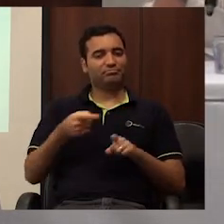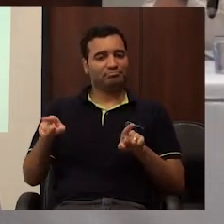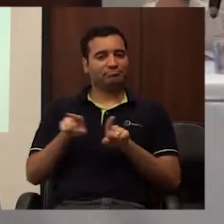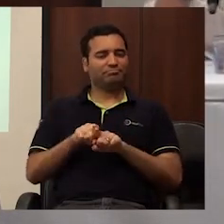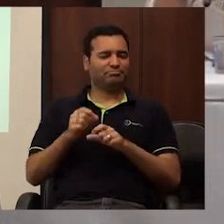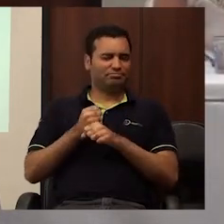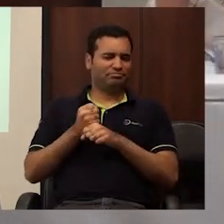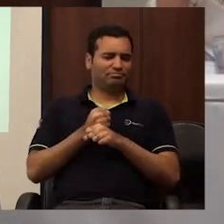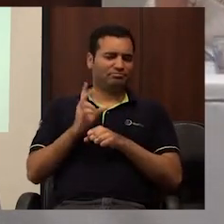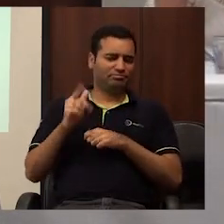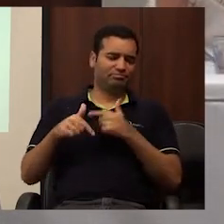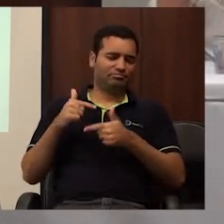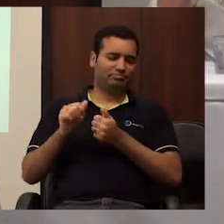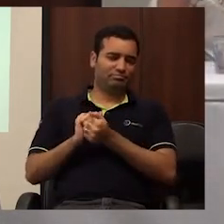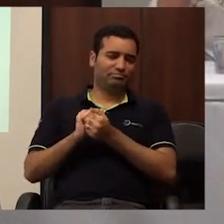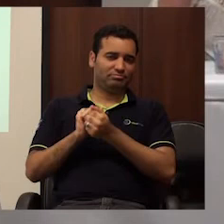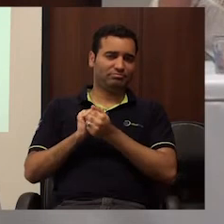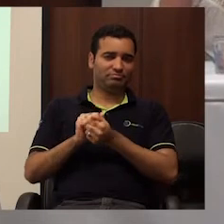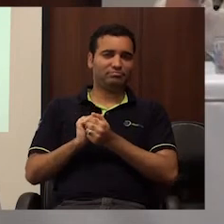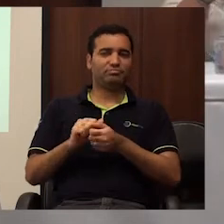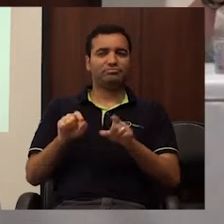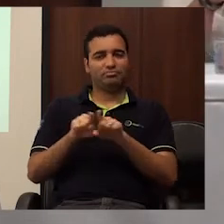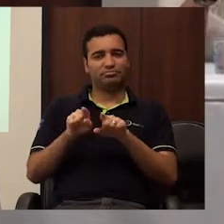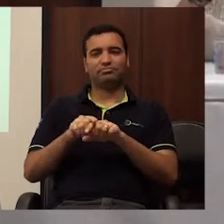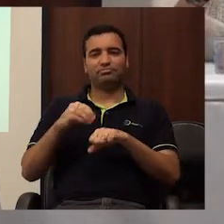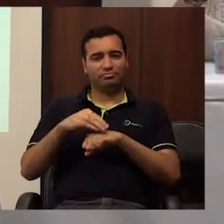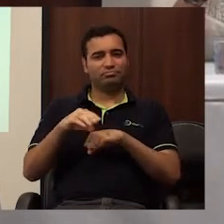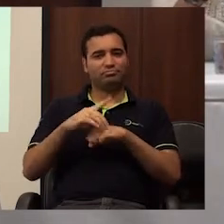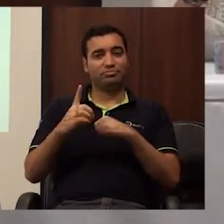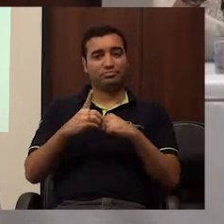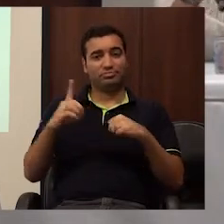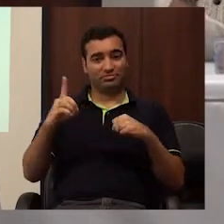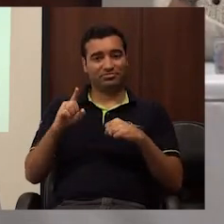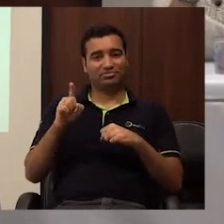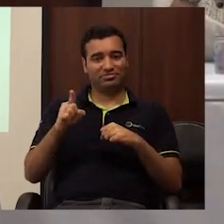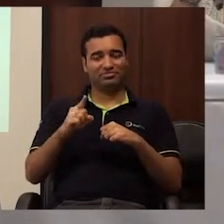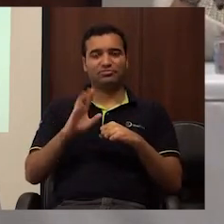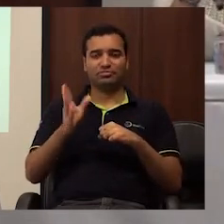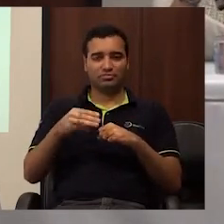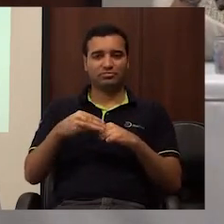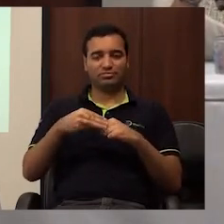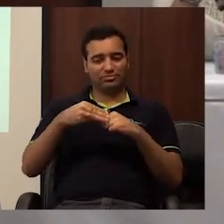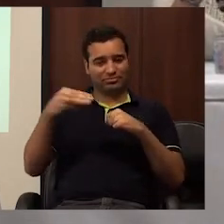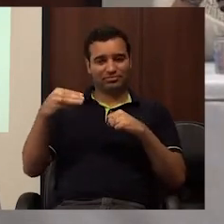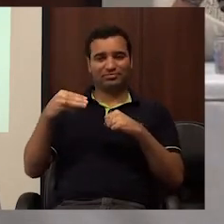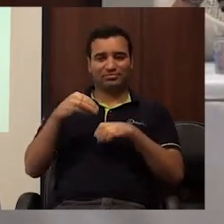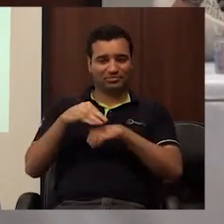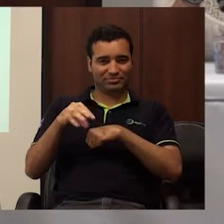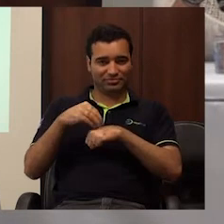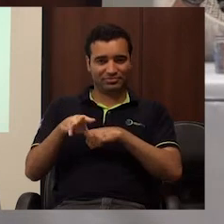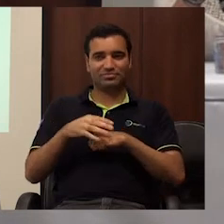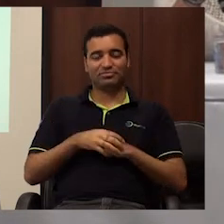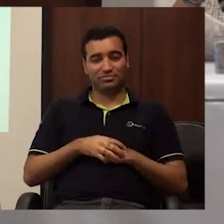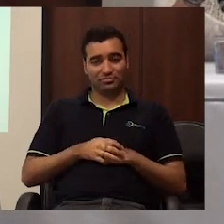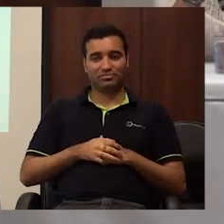de vários trabalhos e orientanda de doutorado. Já foi orientanda de mestrado e